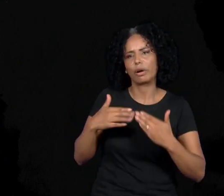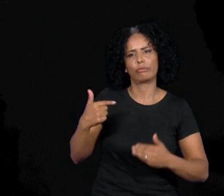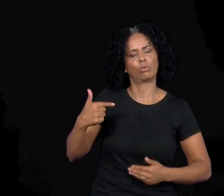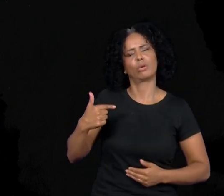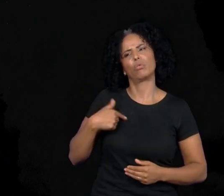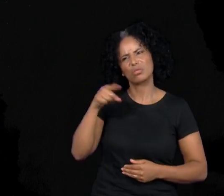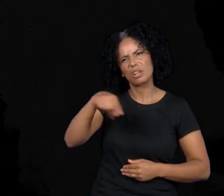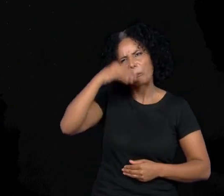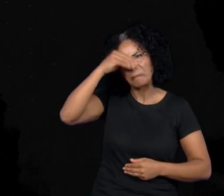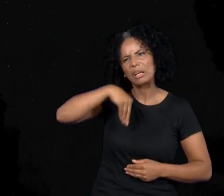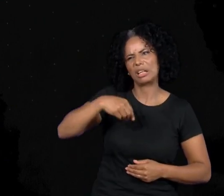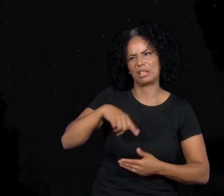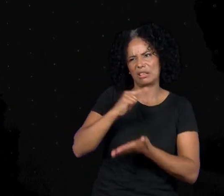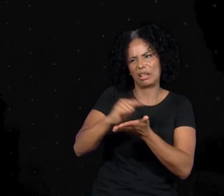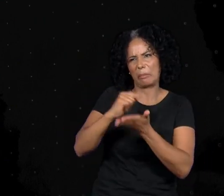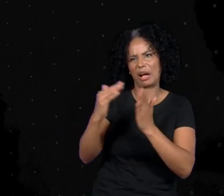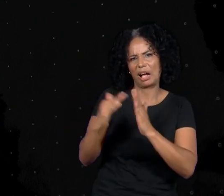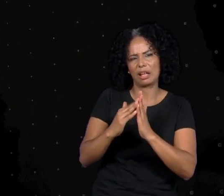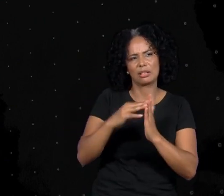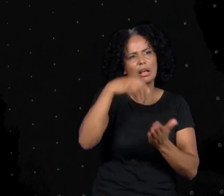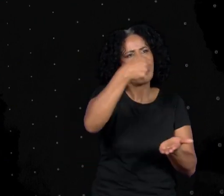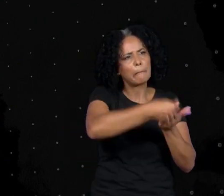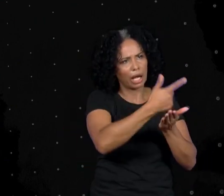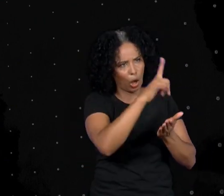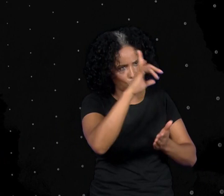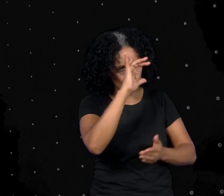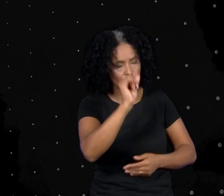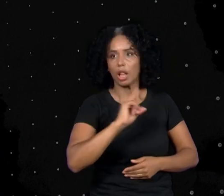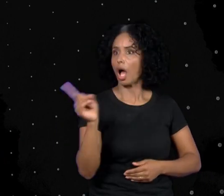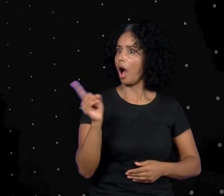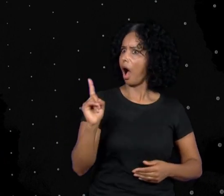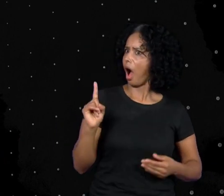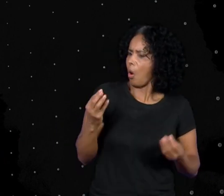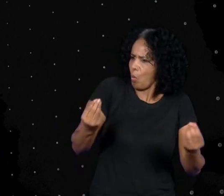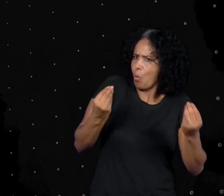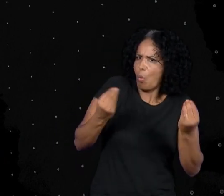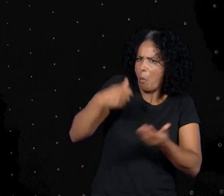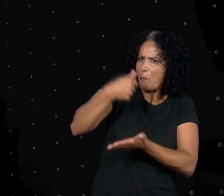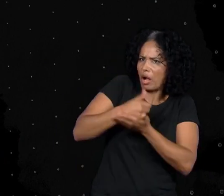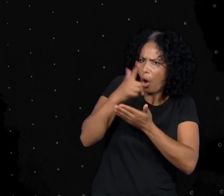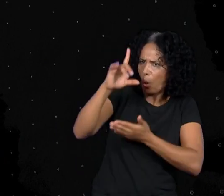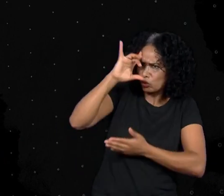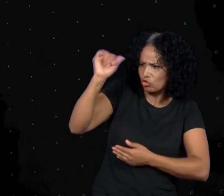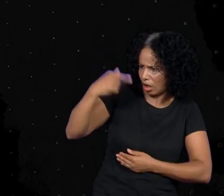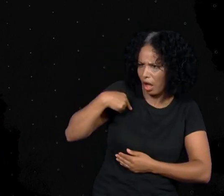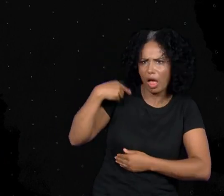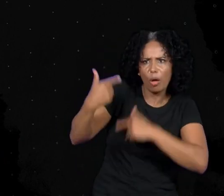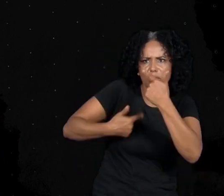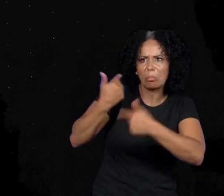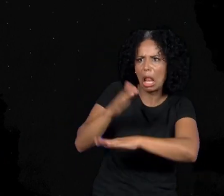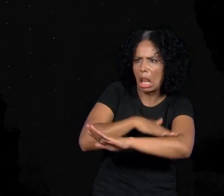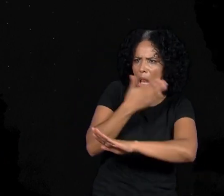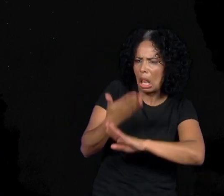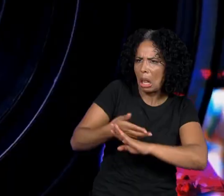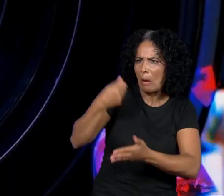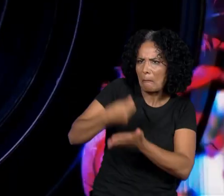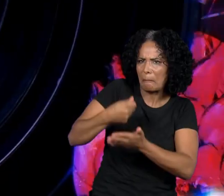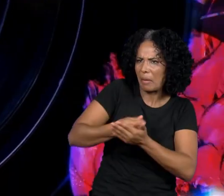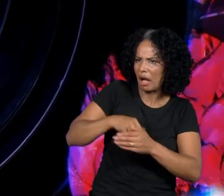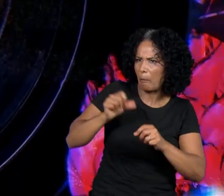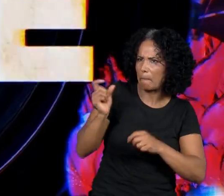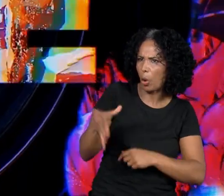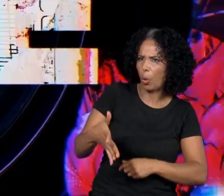com preguiça de limpar. Posso te pagar outro dia? Outro dia? Eu tenho meus débito, eu tenho minhas contas, meu filho. Eu trabalhei o dia todo por causa dessa mixaria e você vai pagar agora.